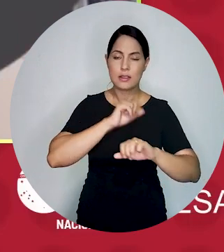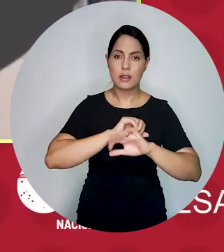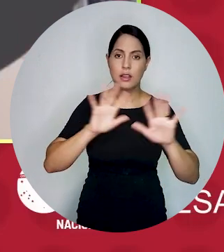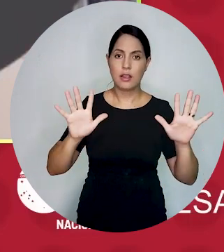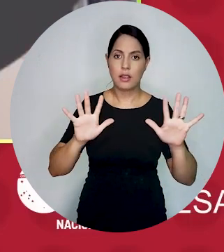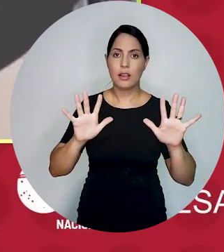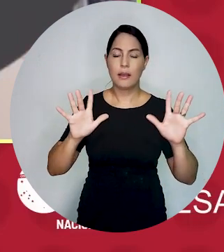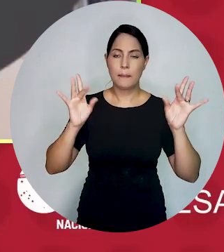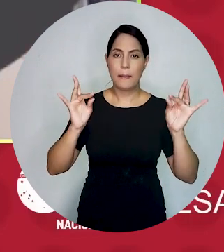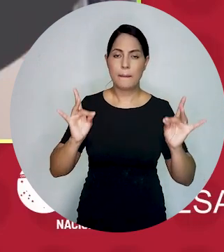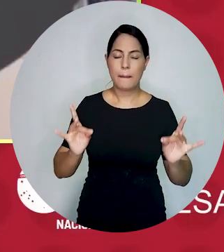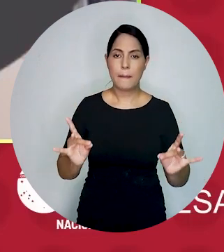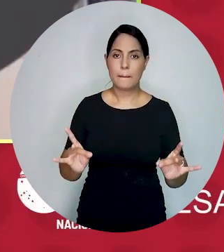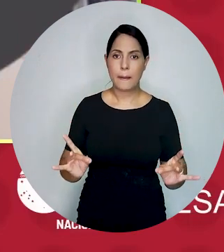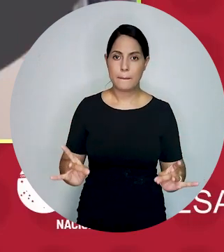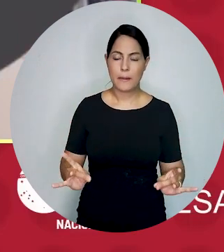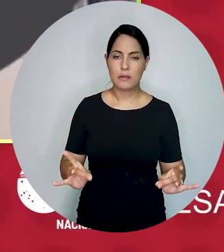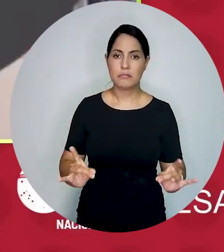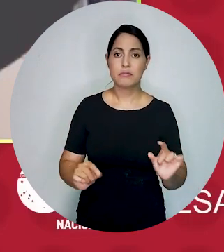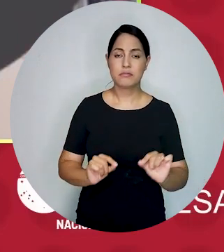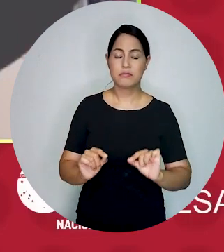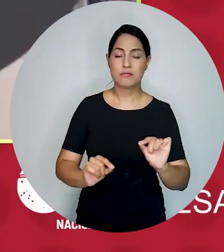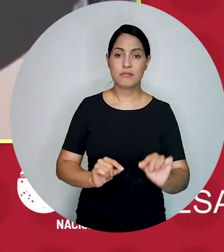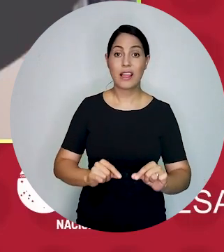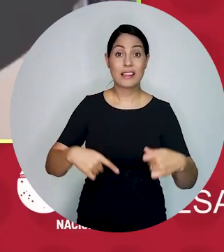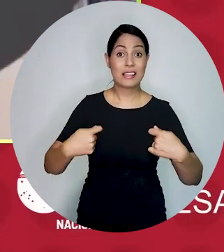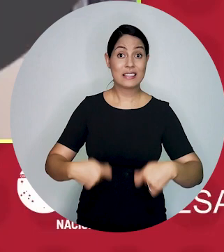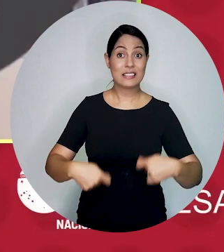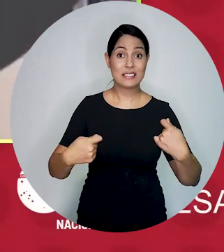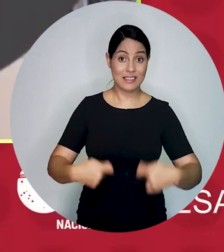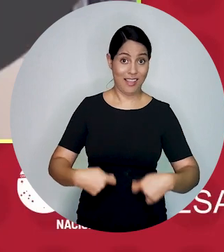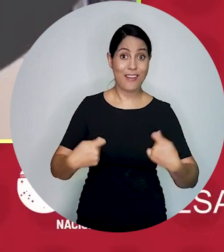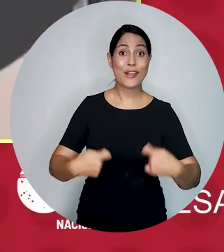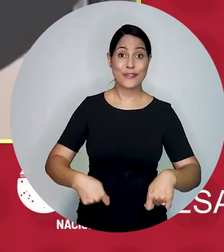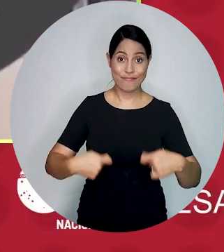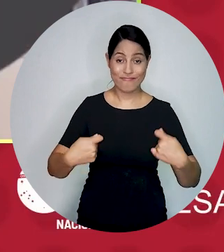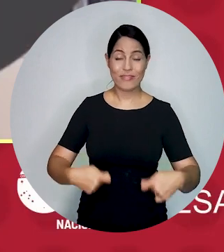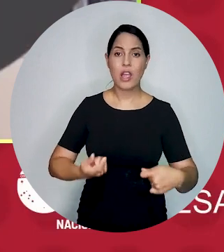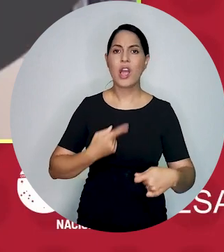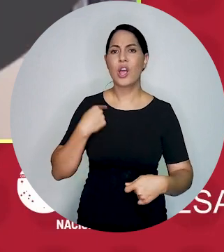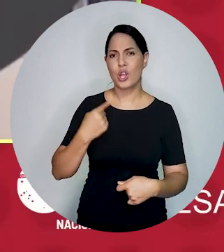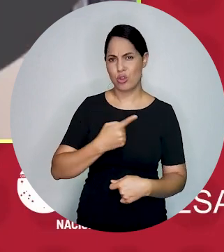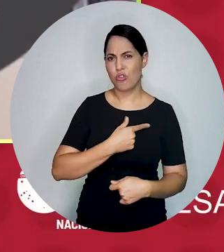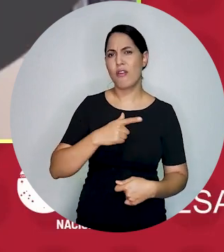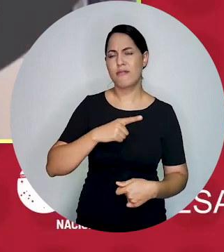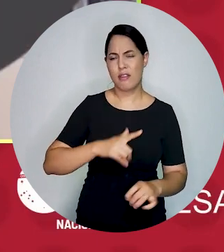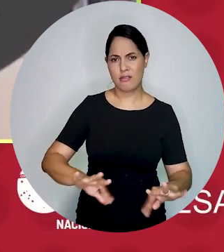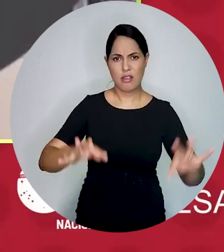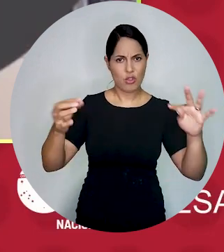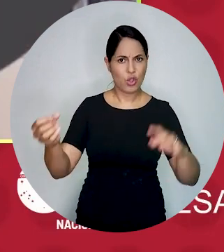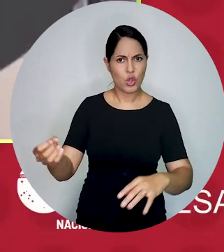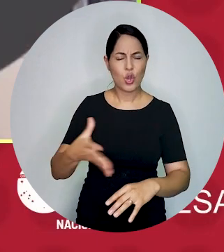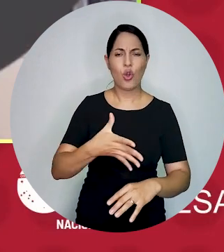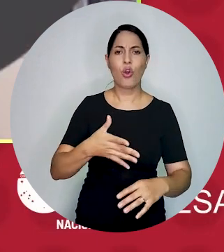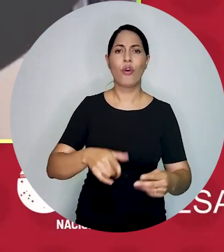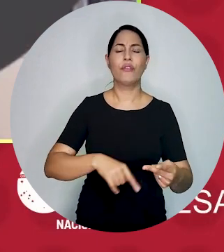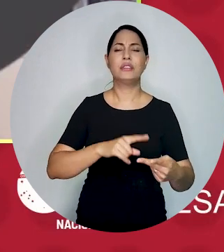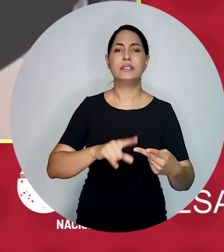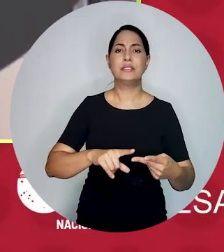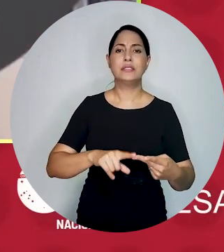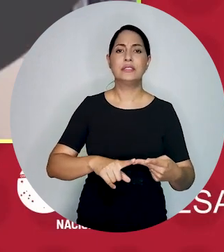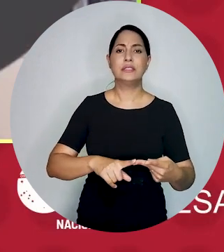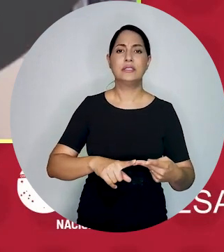atividades, inclusive tornando cada vez mais evidente a necessidade que nós valhamos das